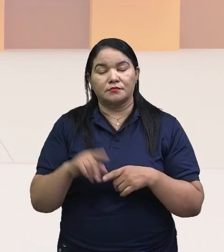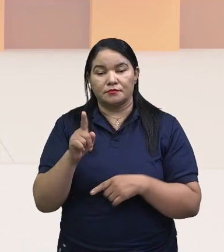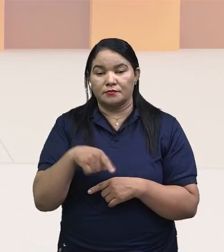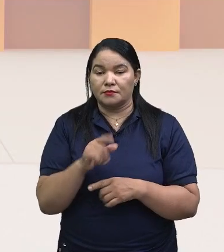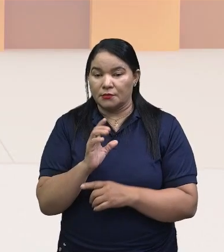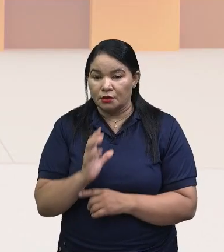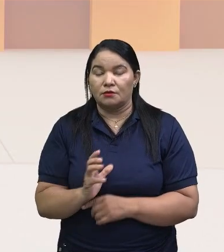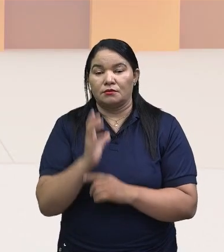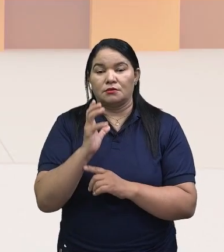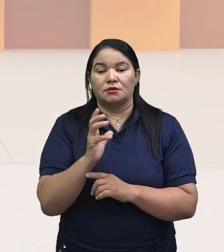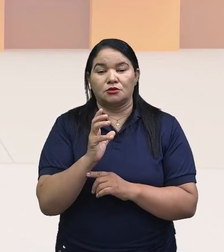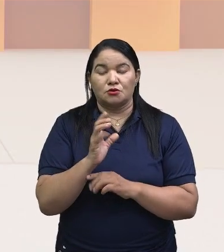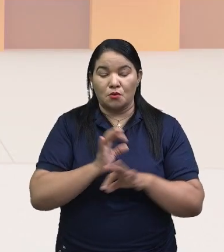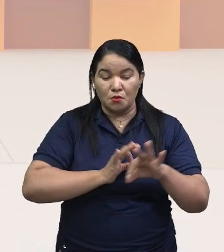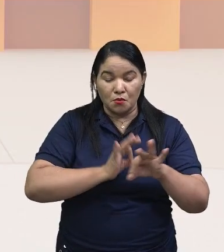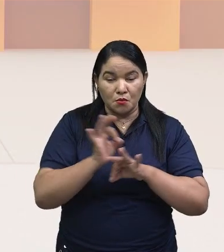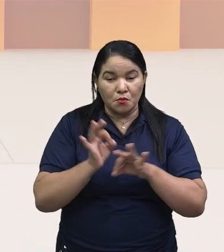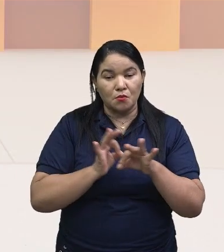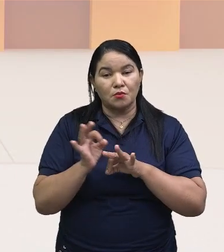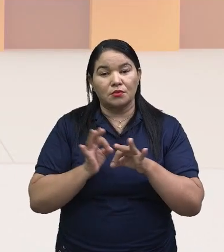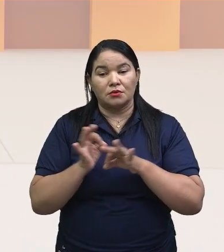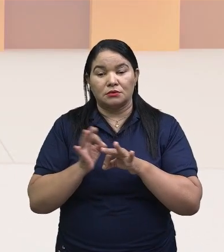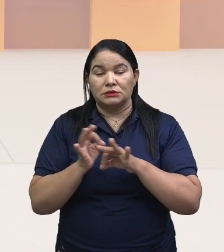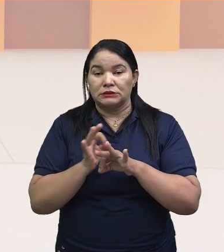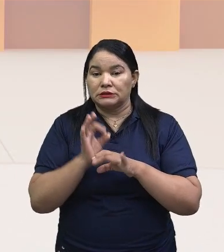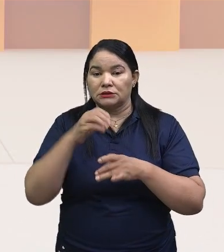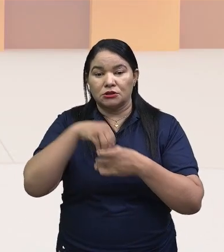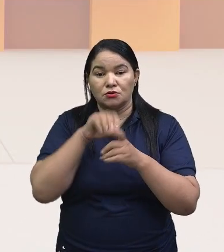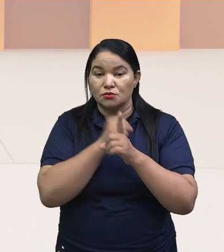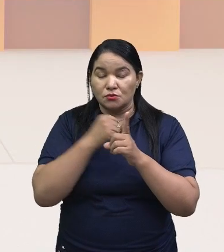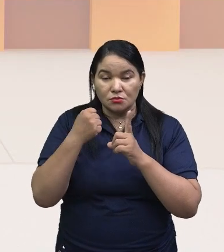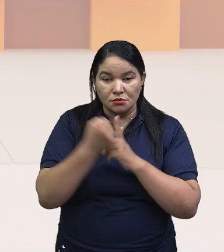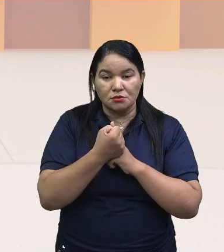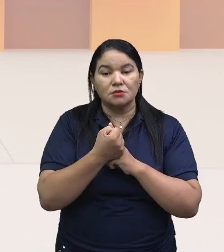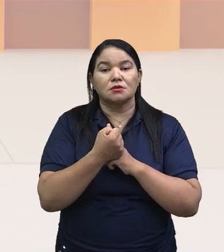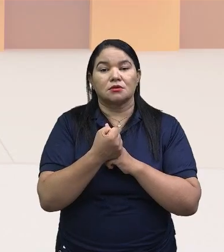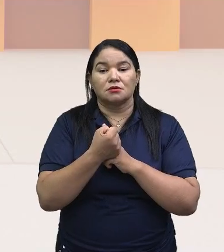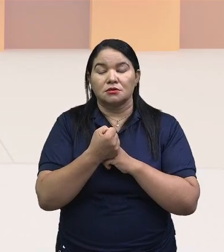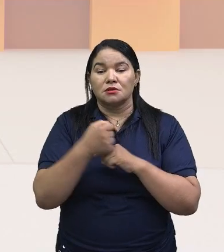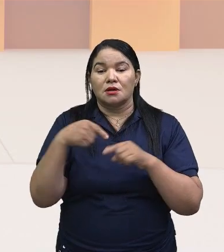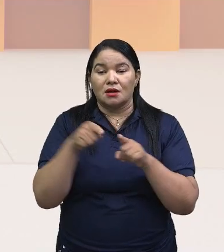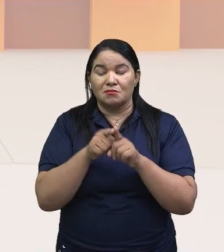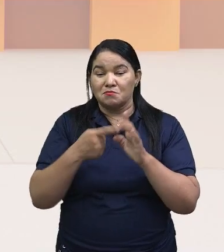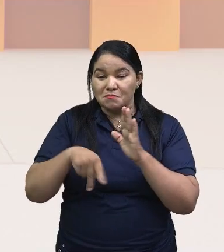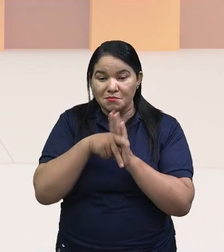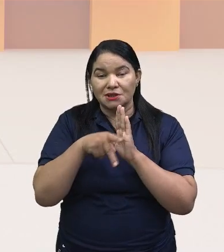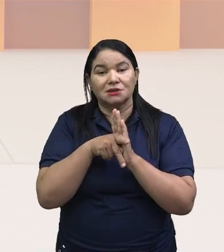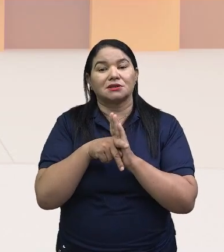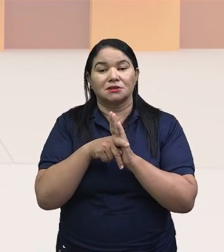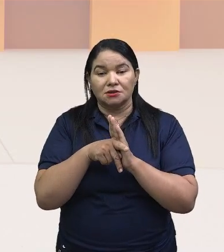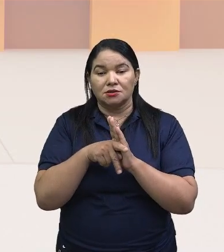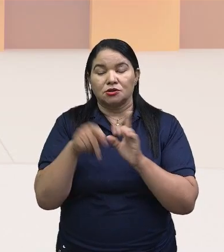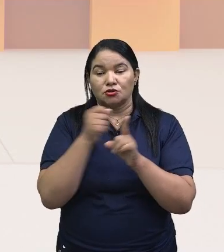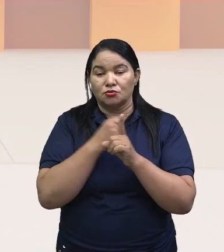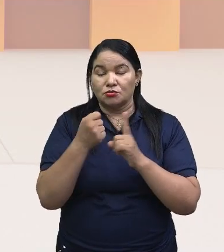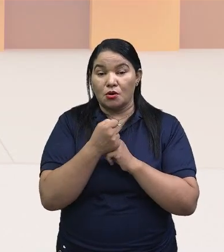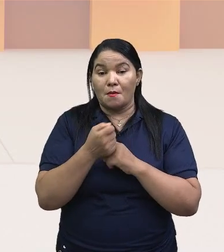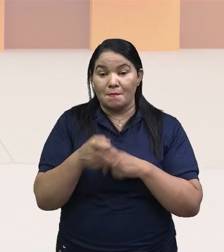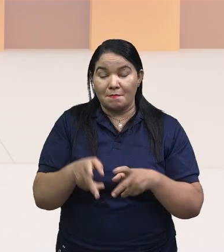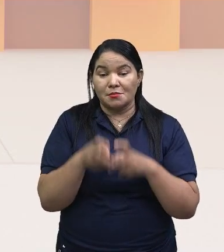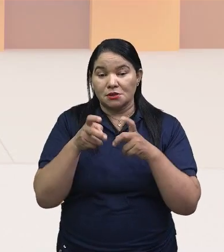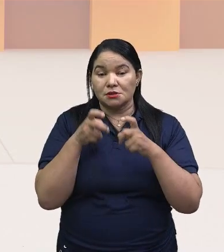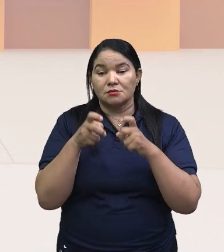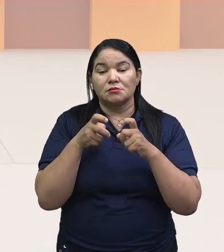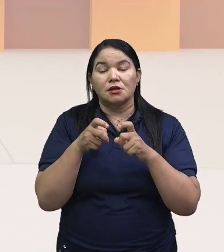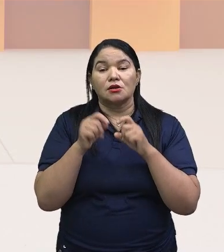que está organizado na sociedade, é algo que está enraizado. E a gente consegue perceber